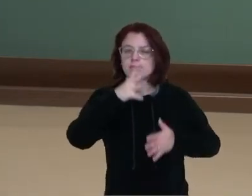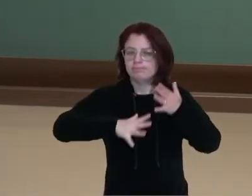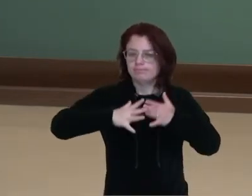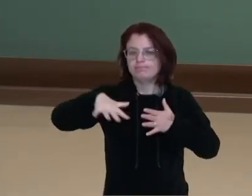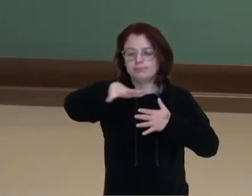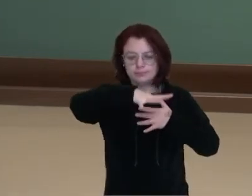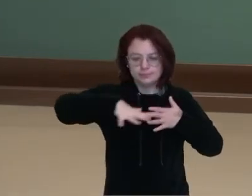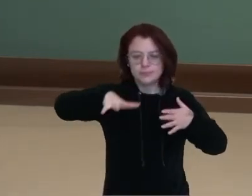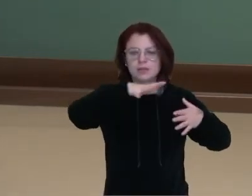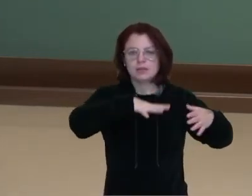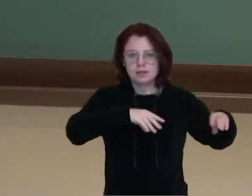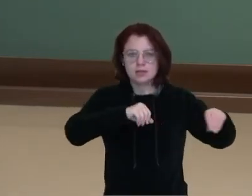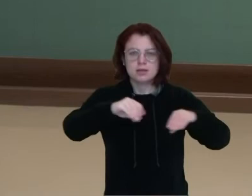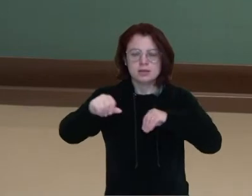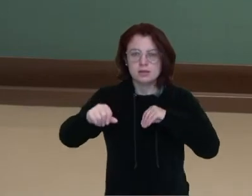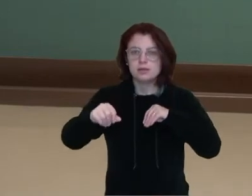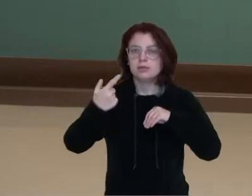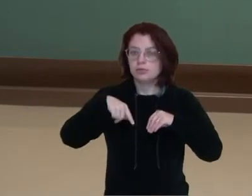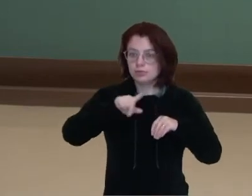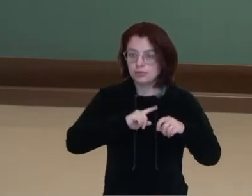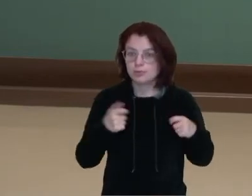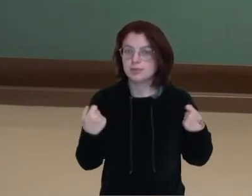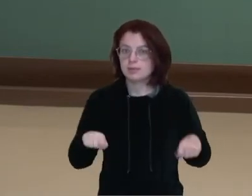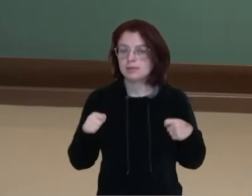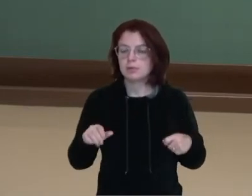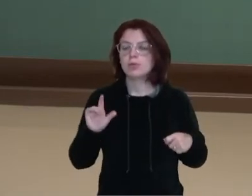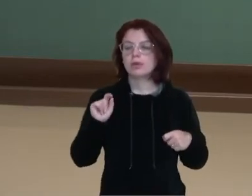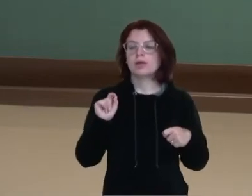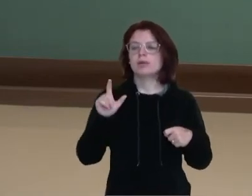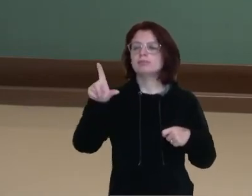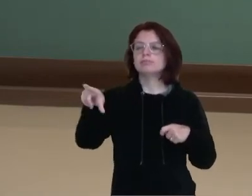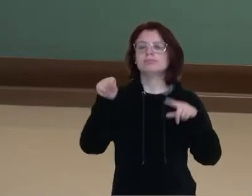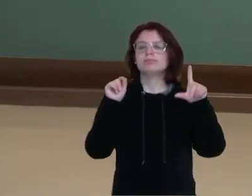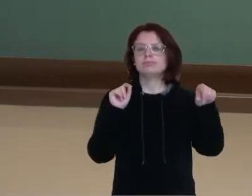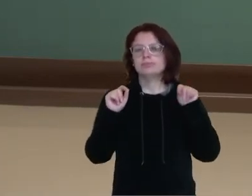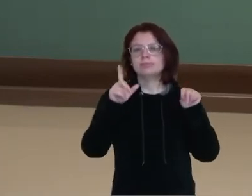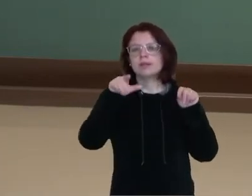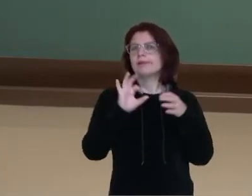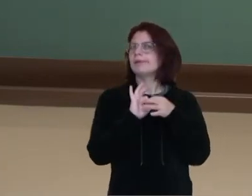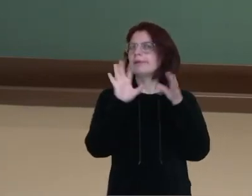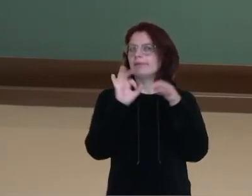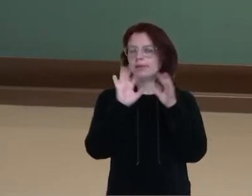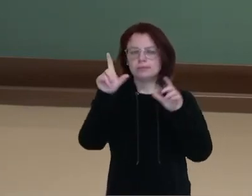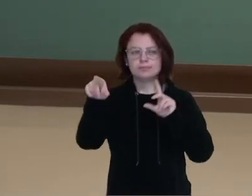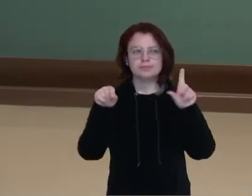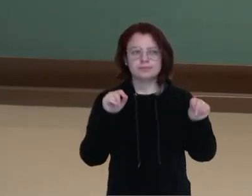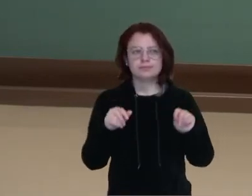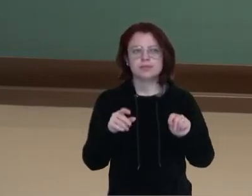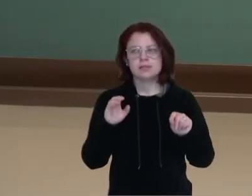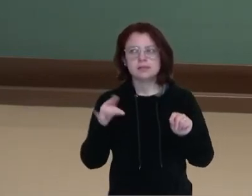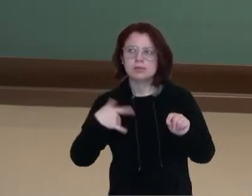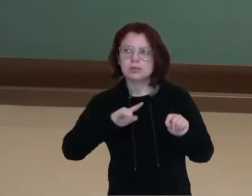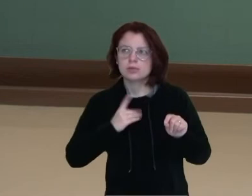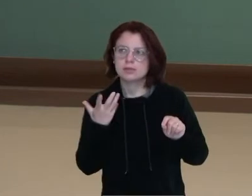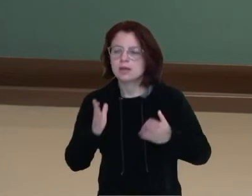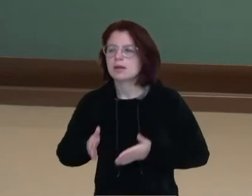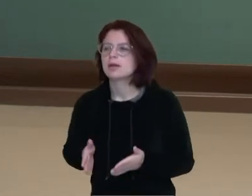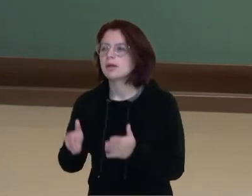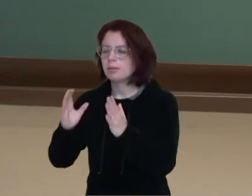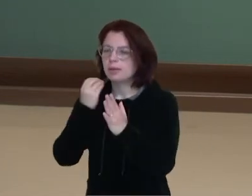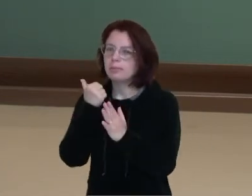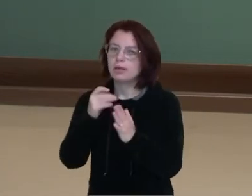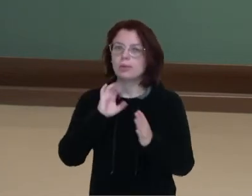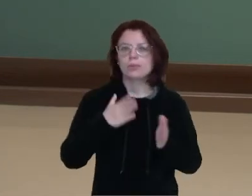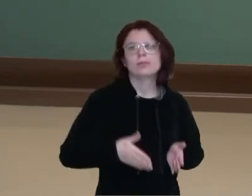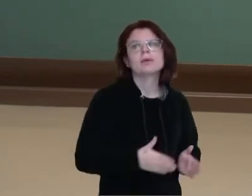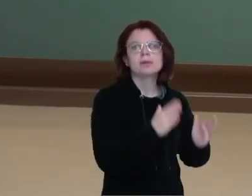plano terreno e dependendo de nós, quais as escolhas vamos decidir. A ideia do livre-arbítrio, que ele tem. Outras coisas também que acreditam que